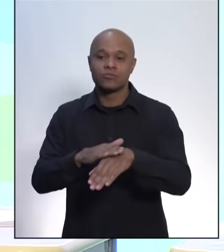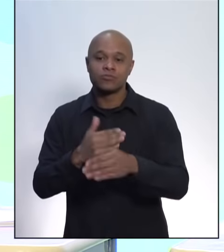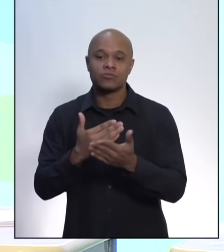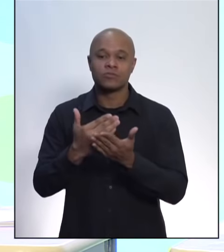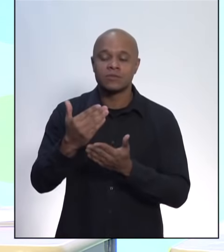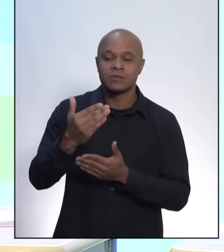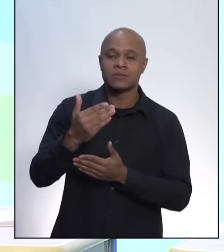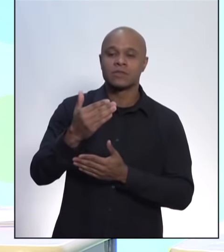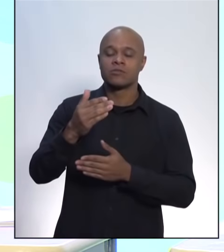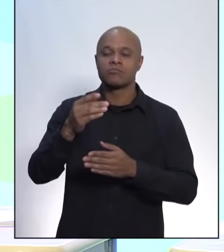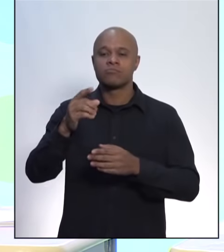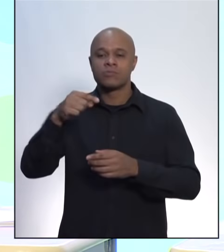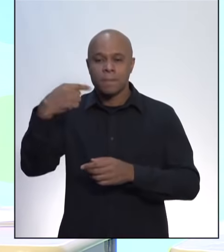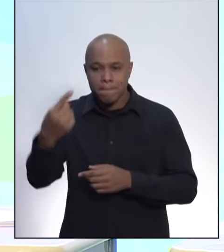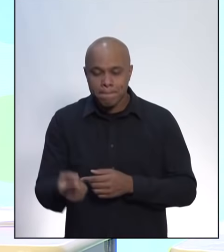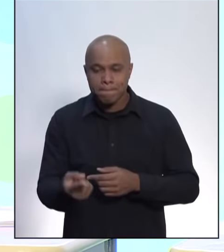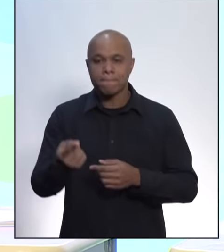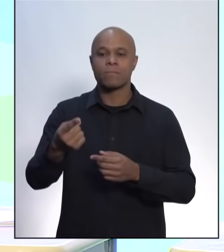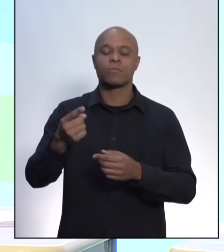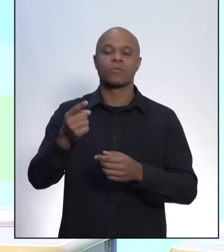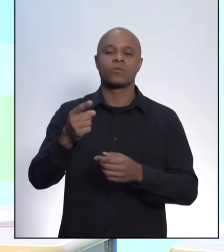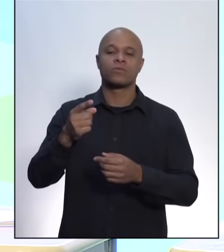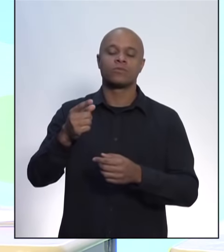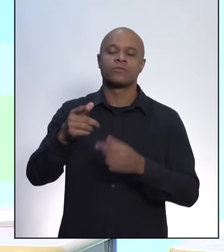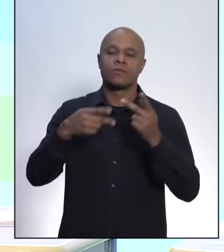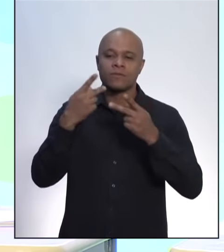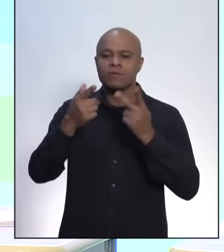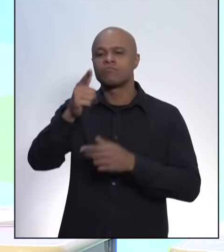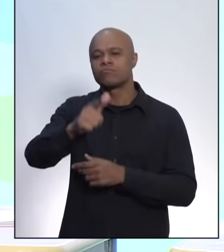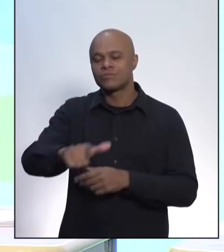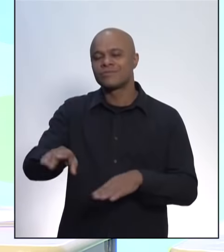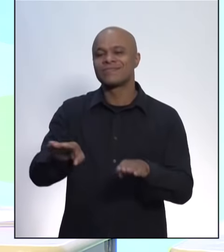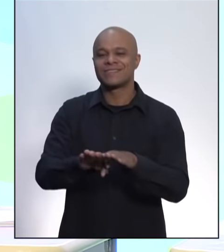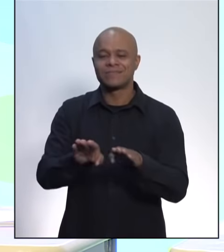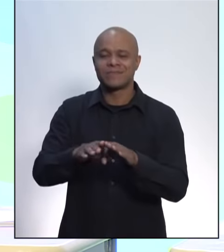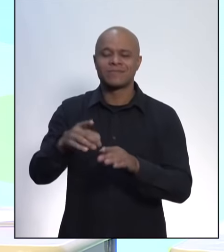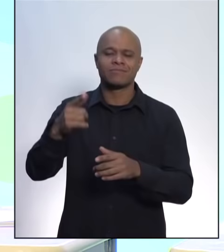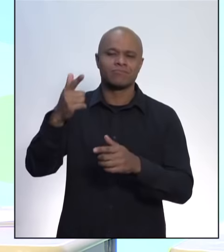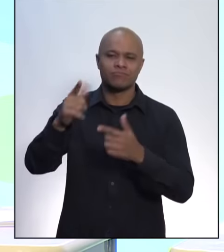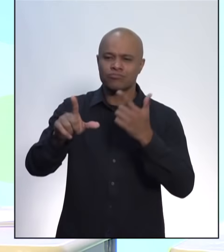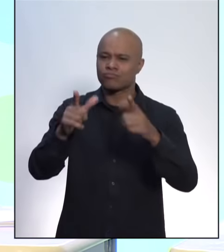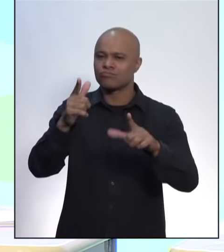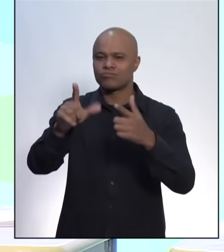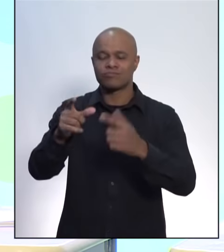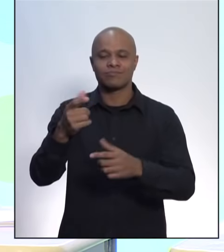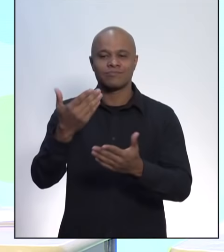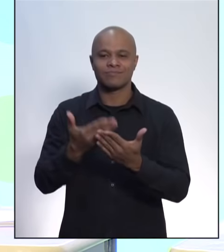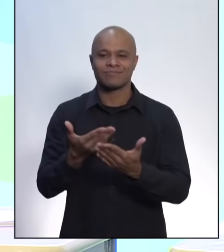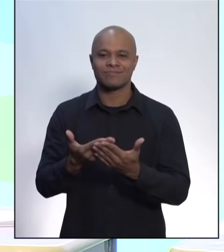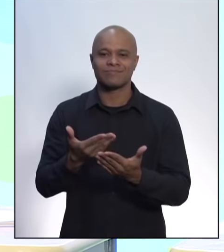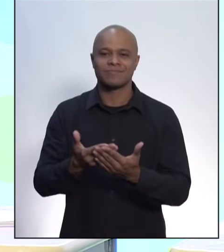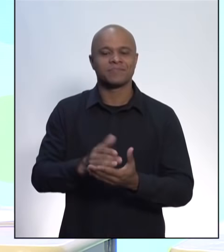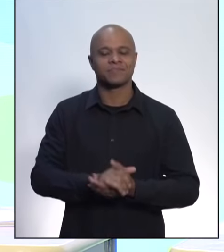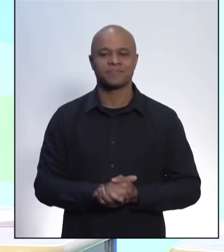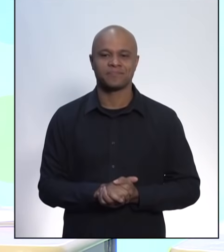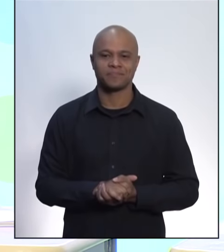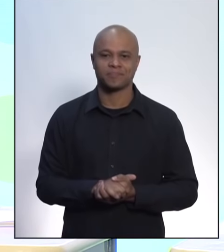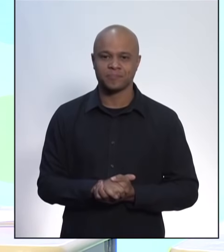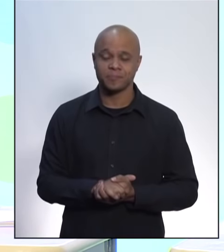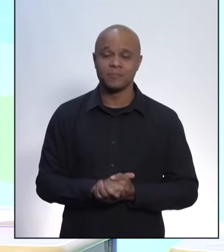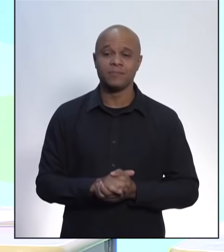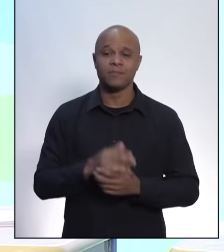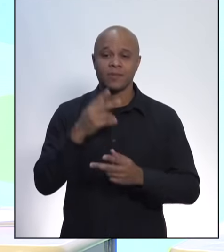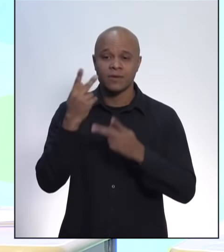a discutir continuar falando sobre esse assunto a no decorrer de outras aulas ok eu vou falar em português